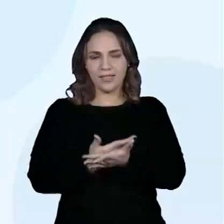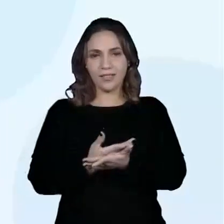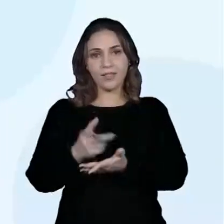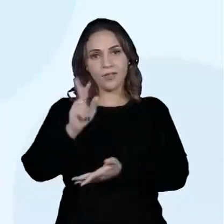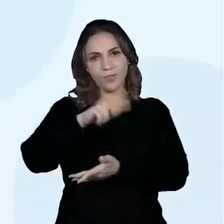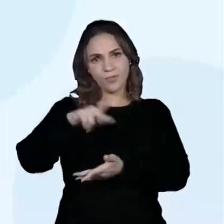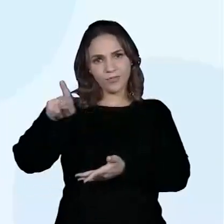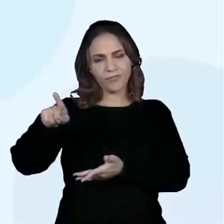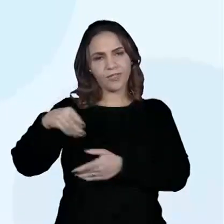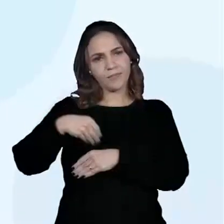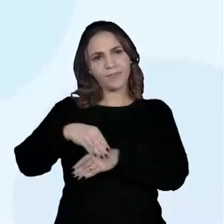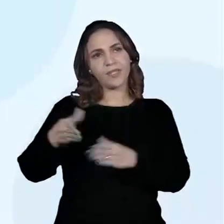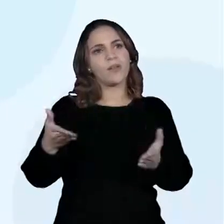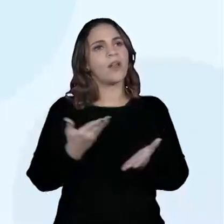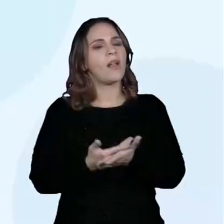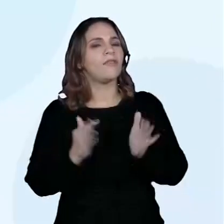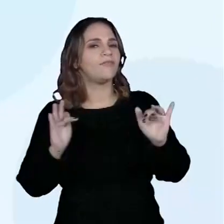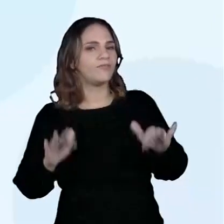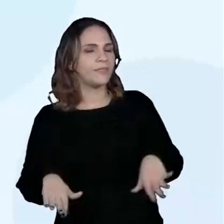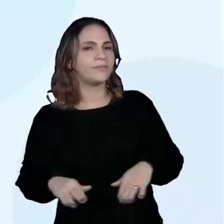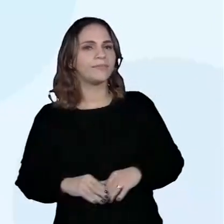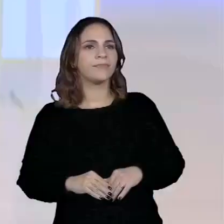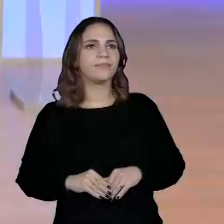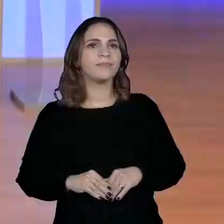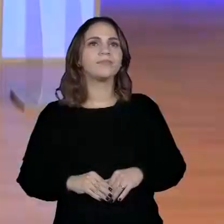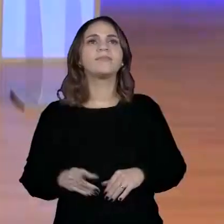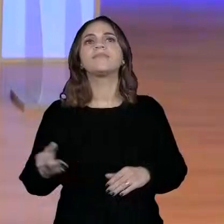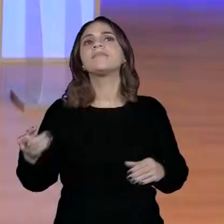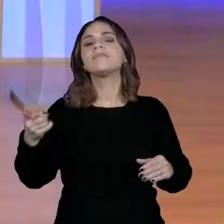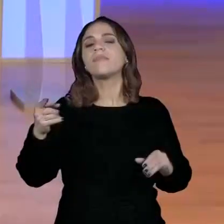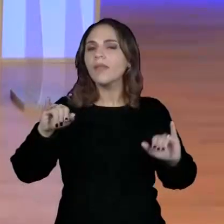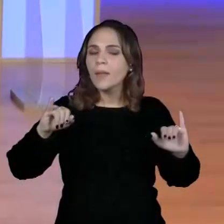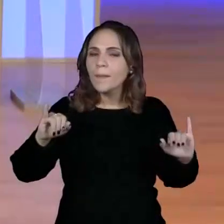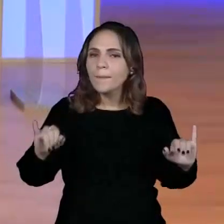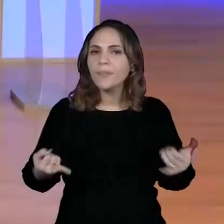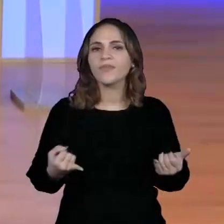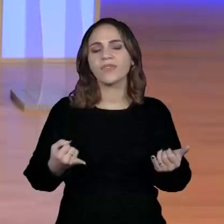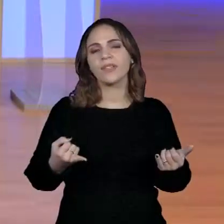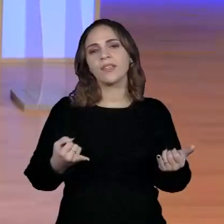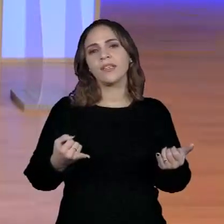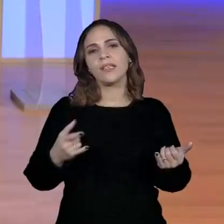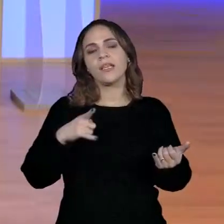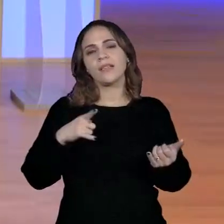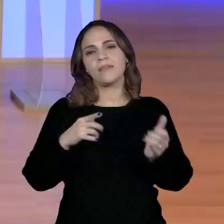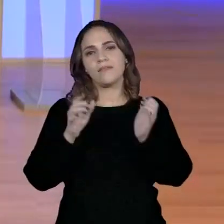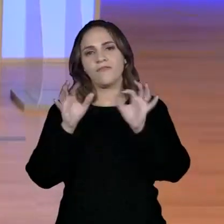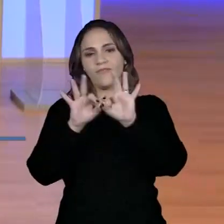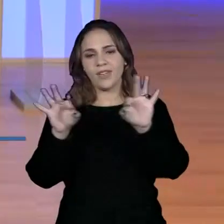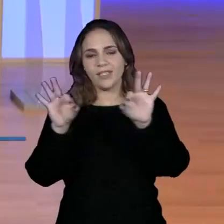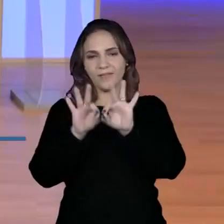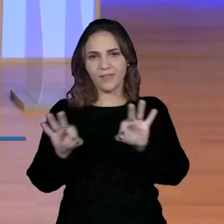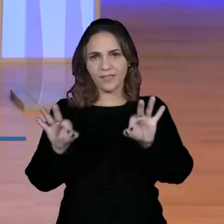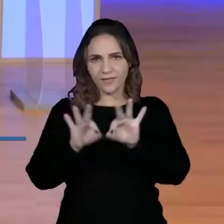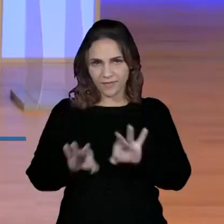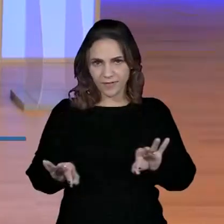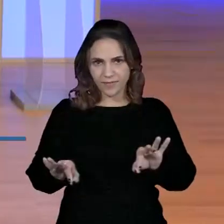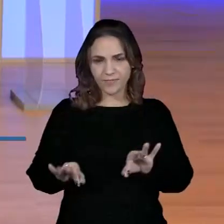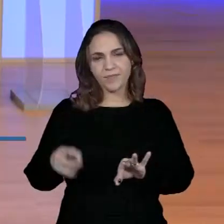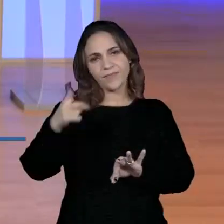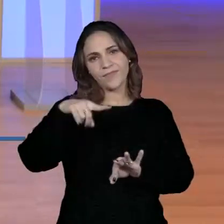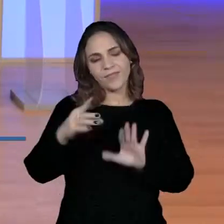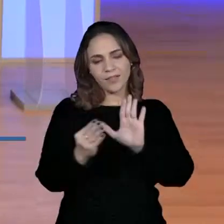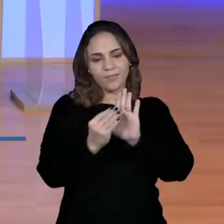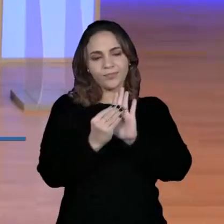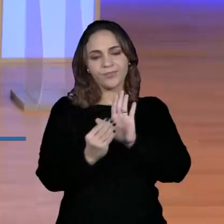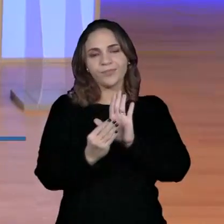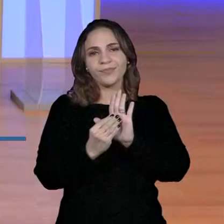parar essa aula neste momento, trabalhar essas 3 frases para que vocês completem com